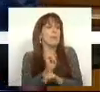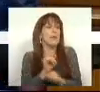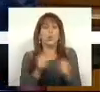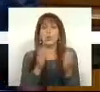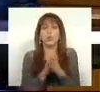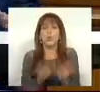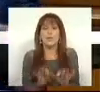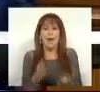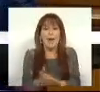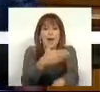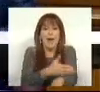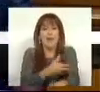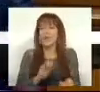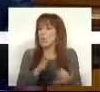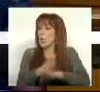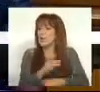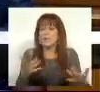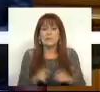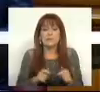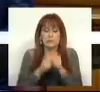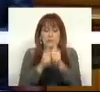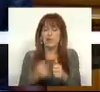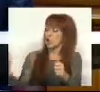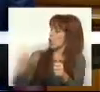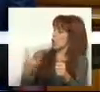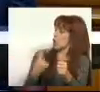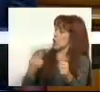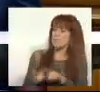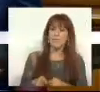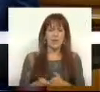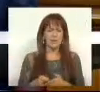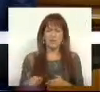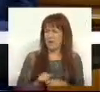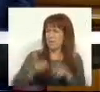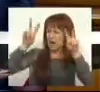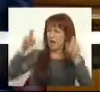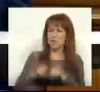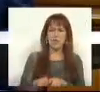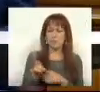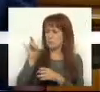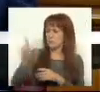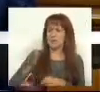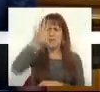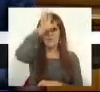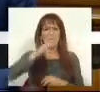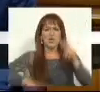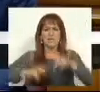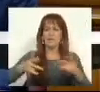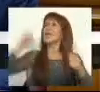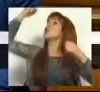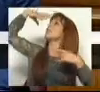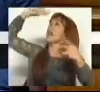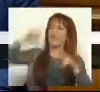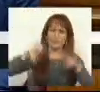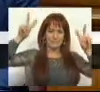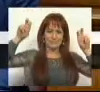tudo continua como antes e continuamos a seguir as orientações apagadas do eliminado Ministro das Finanças. Mas